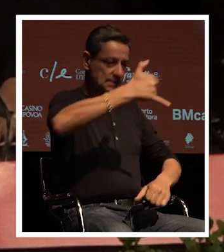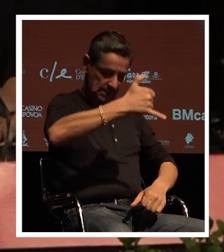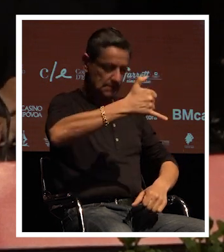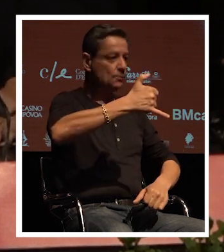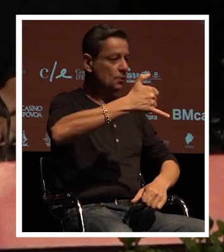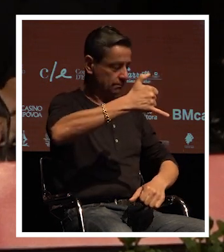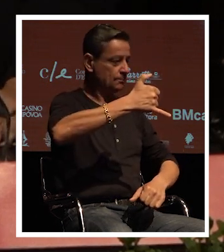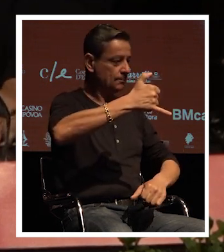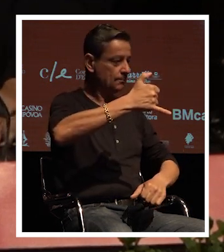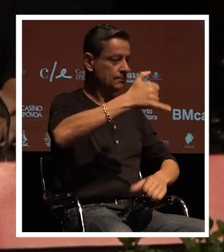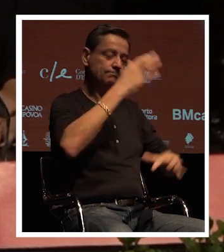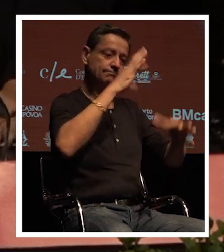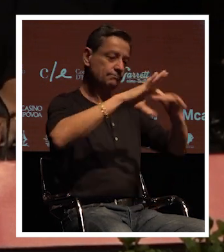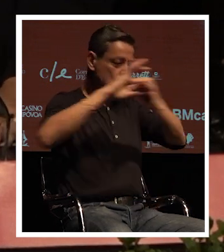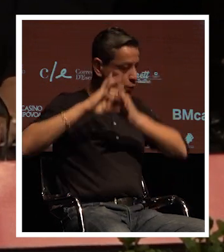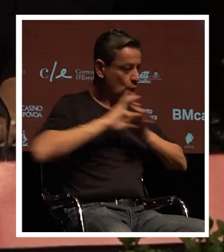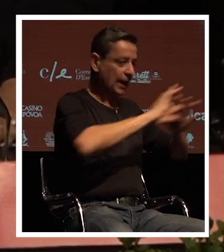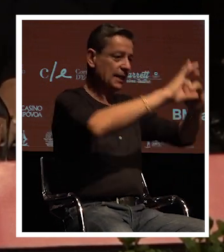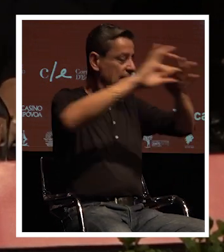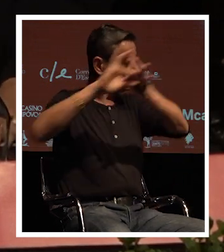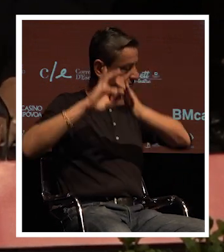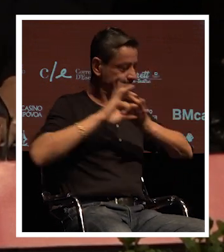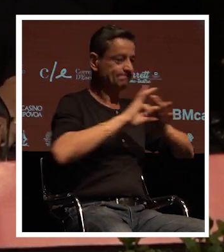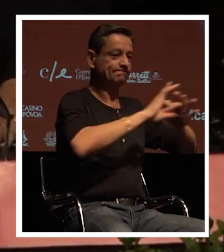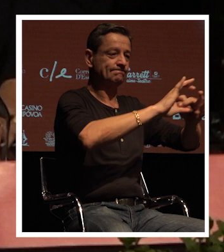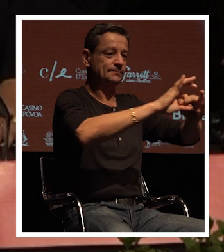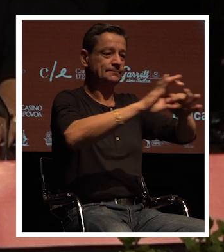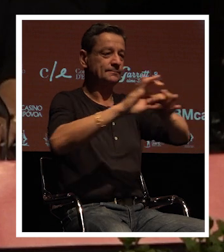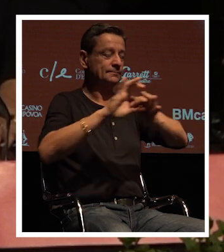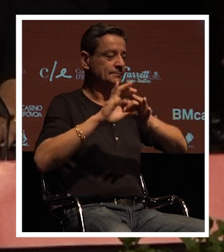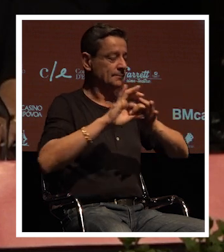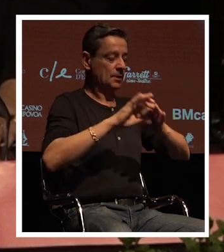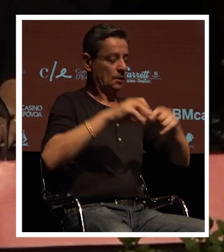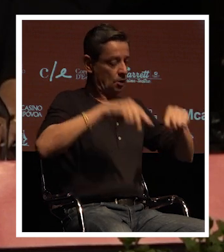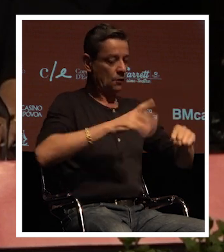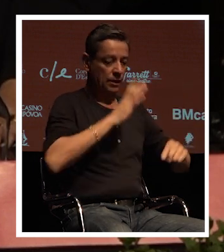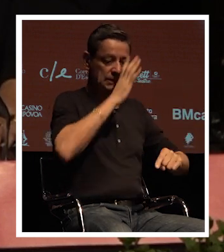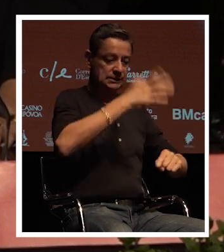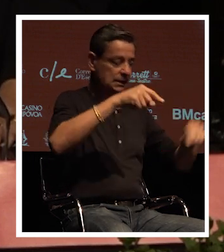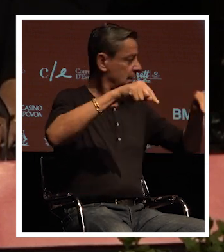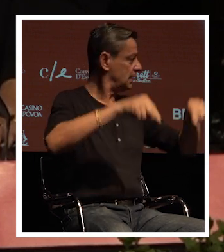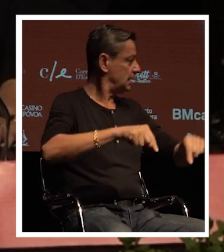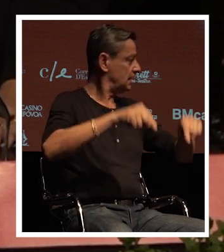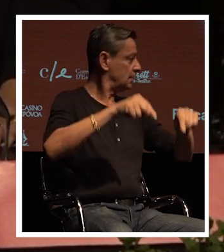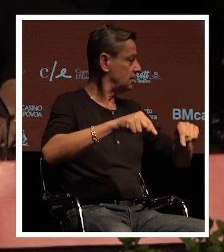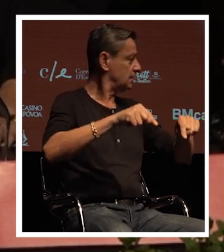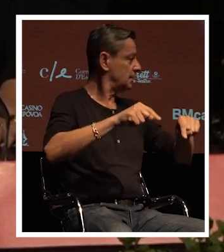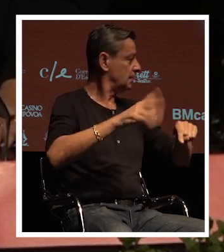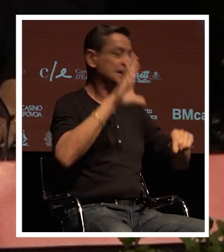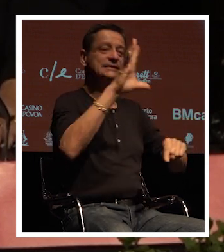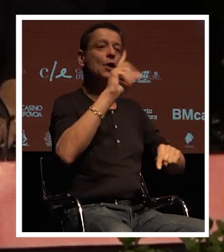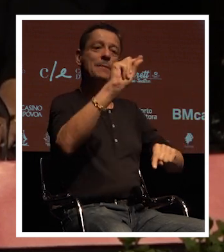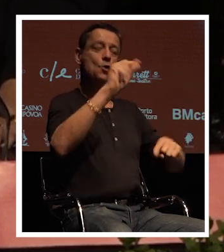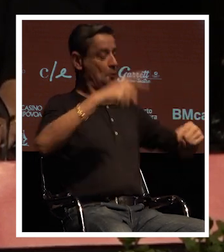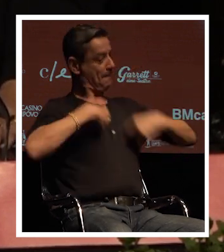edição das correntes descritas Hum eu vou dizer aqui vou roubar também 5 minutos para mim